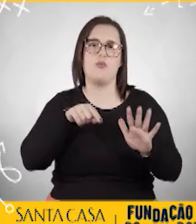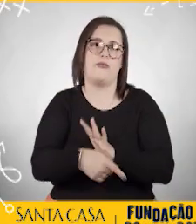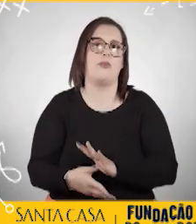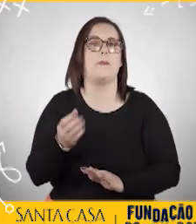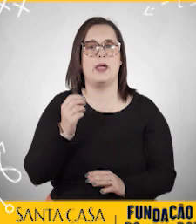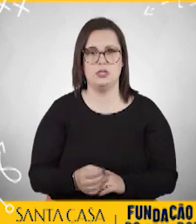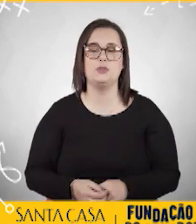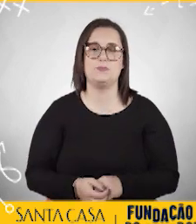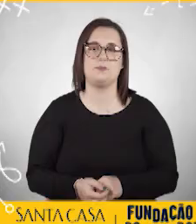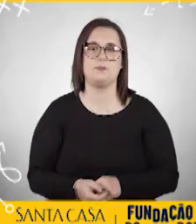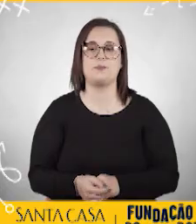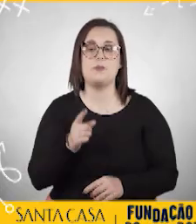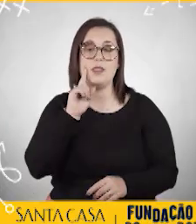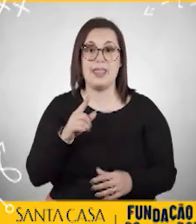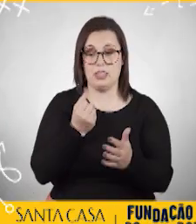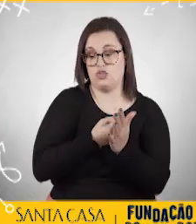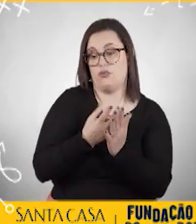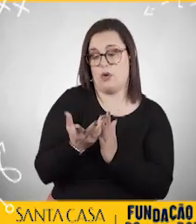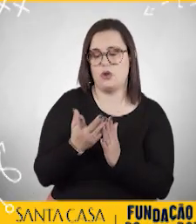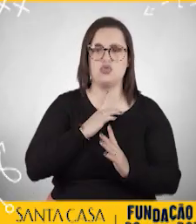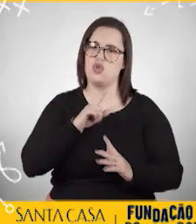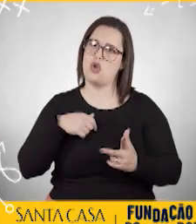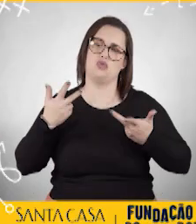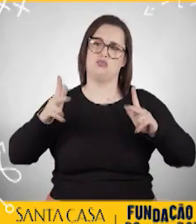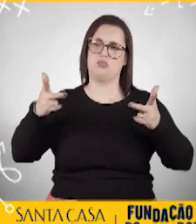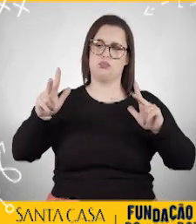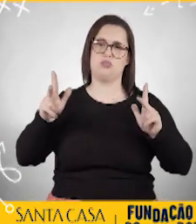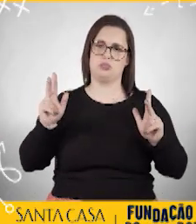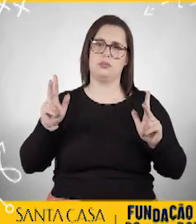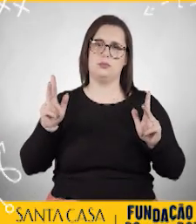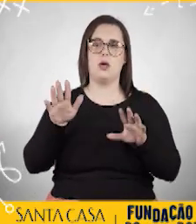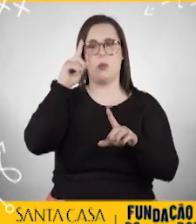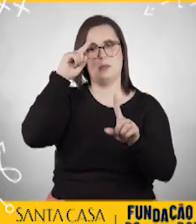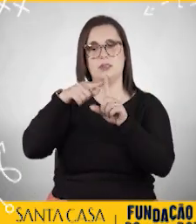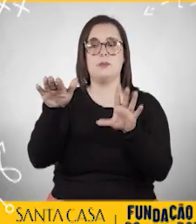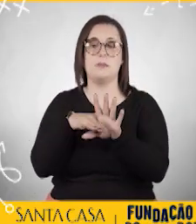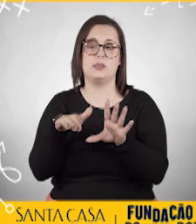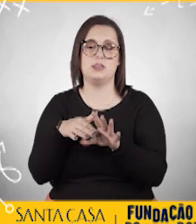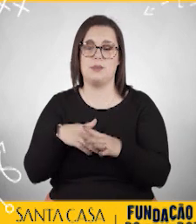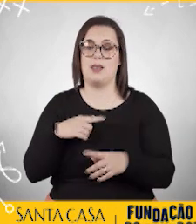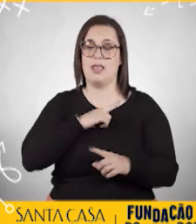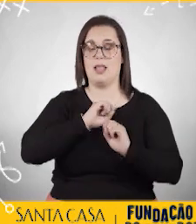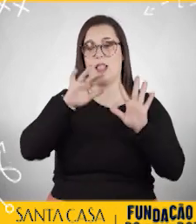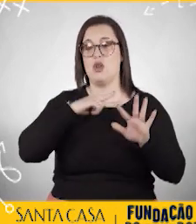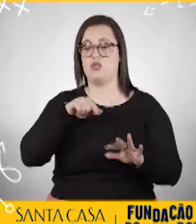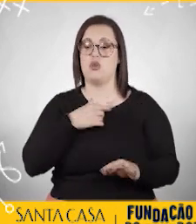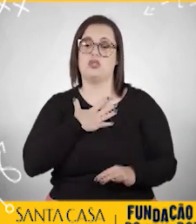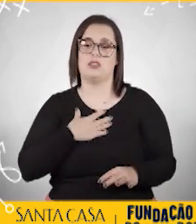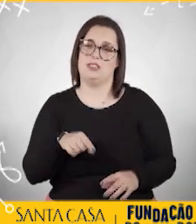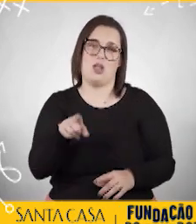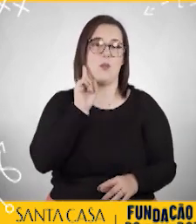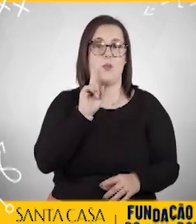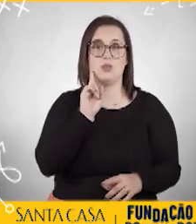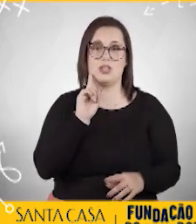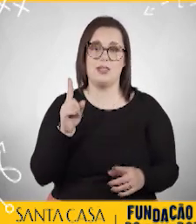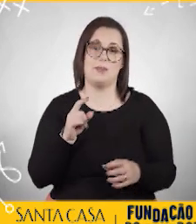muito mais profunda. Vai ser vários dias e então todos estamos disponíveis para para participar nisso e com todo o gosto, porque é uma